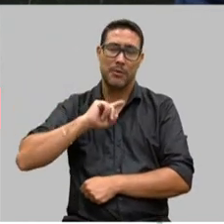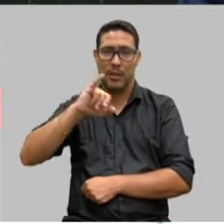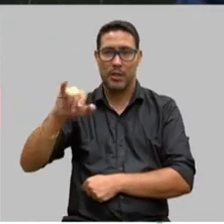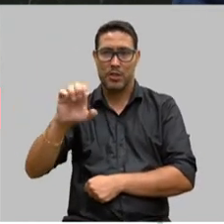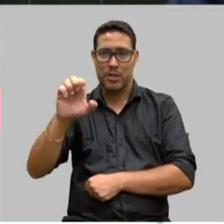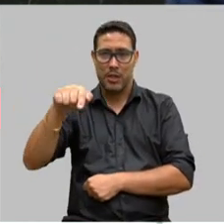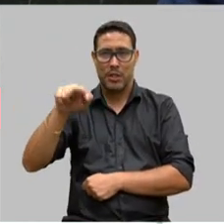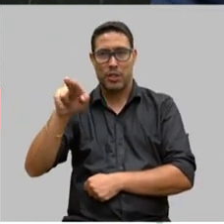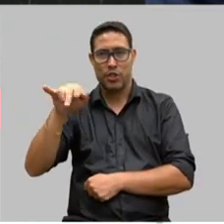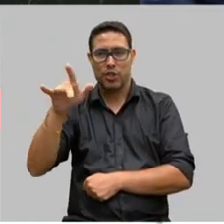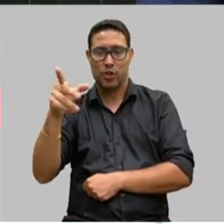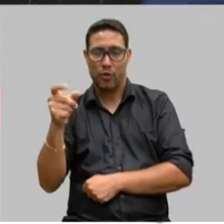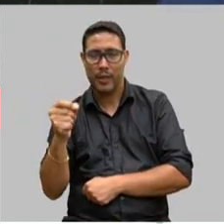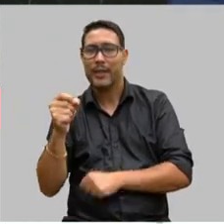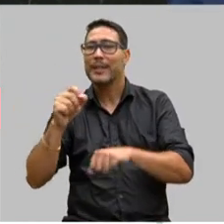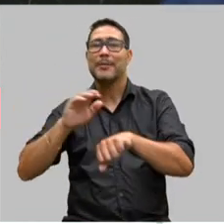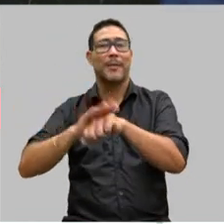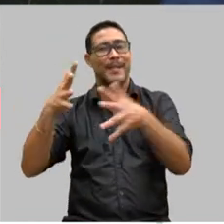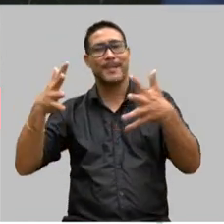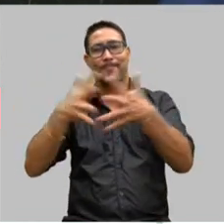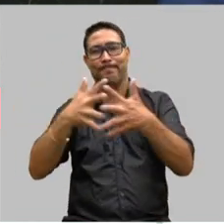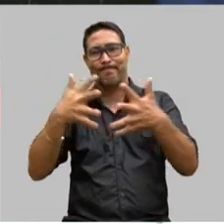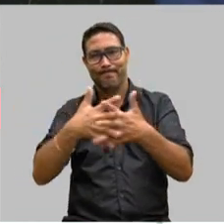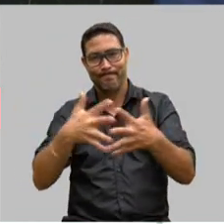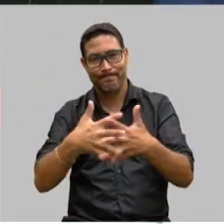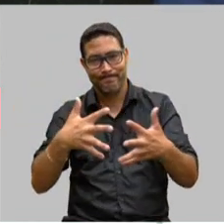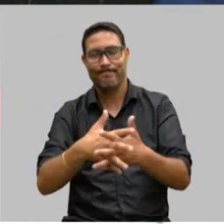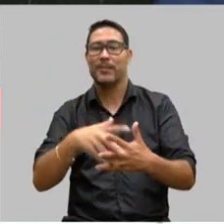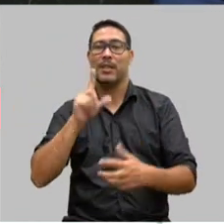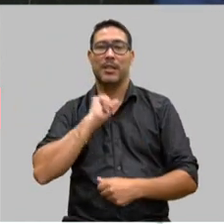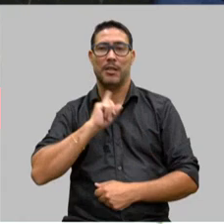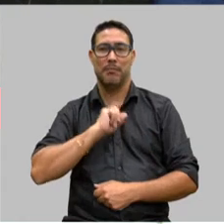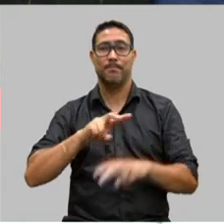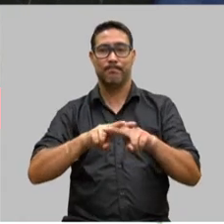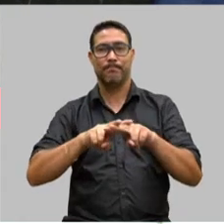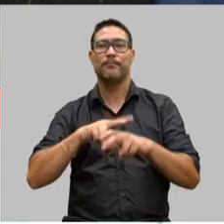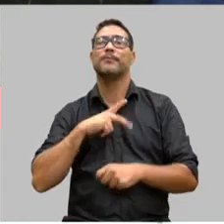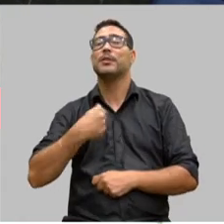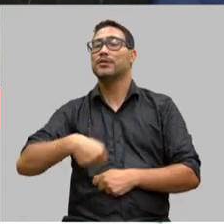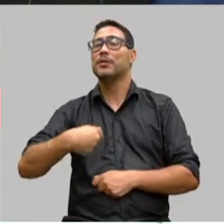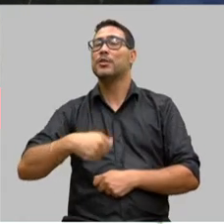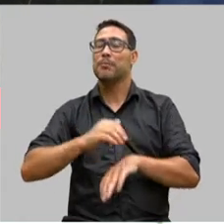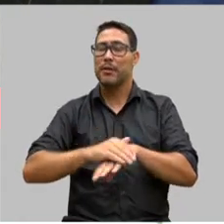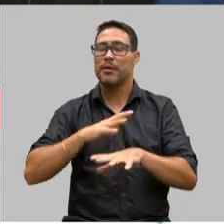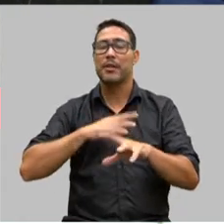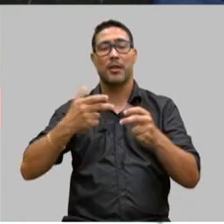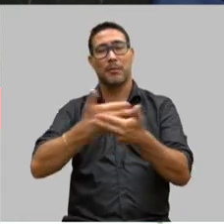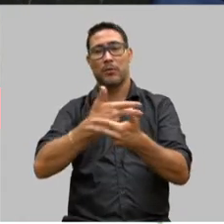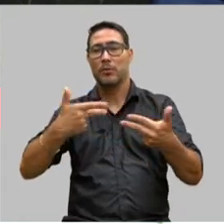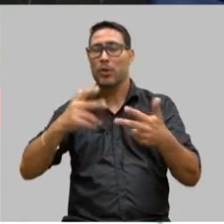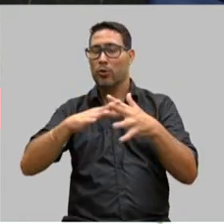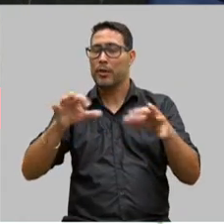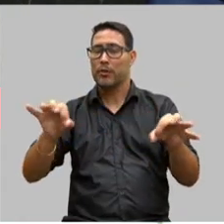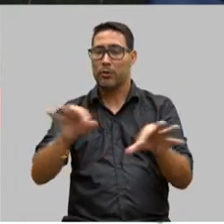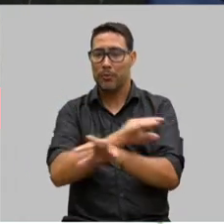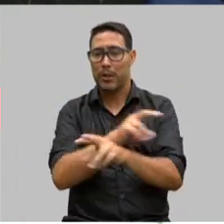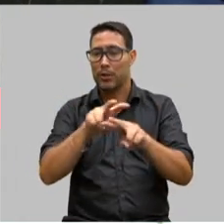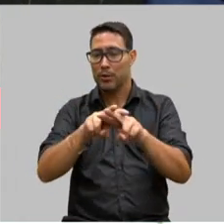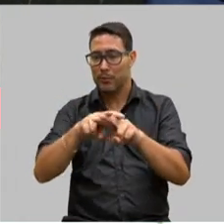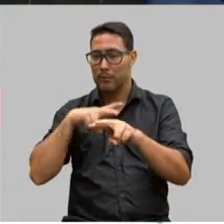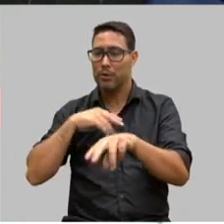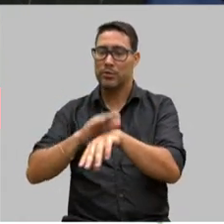do Estado de Minas Gerais. E nós temos que ter soluções concretas, e isso nós estamos trabalhando com o Instituto Mineiro de Gestão das Águas,